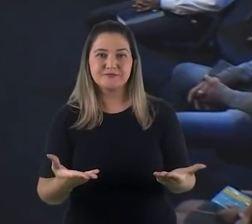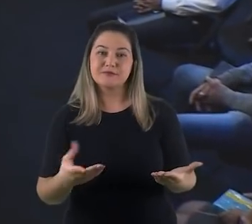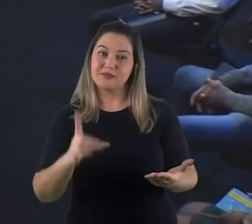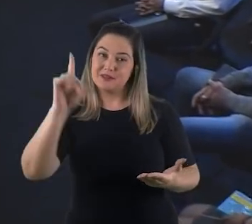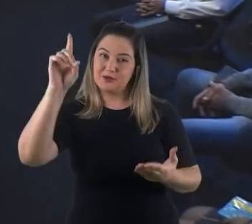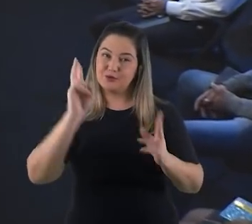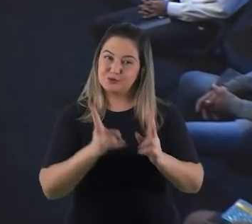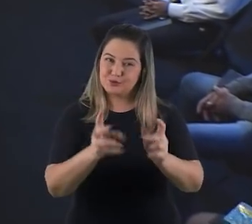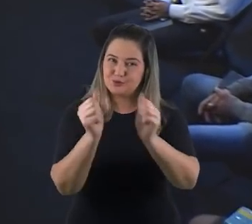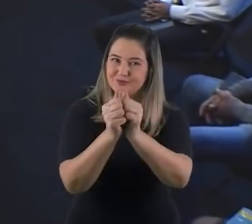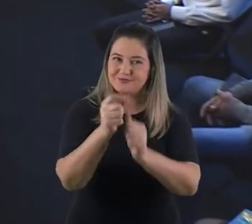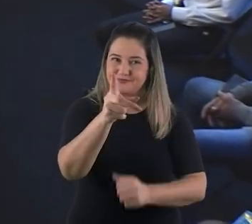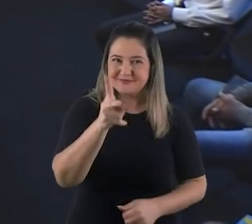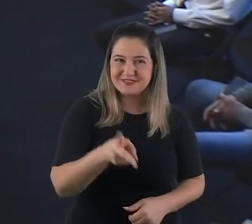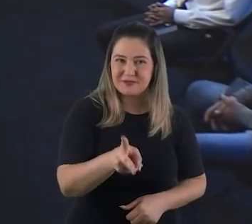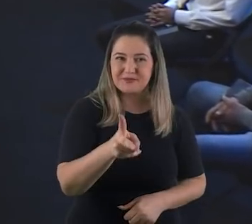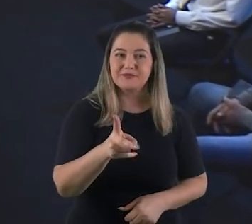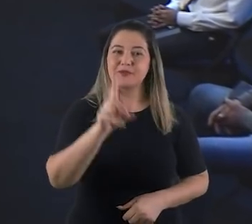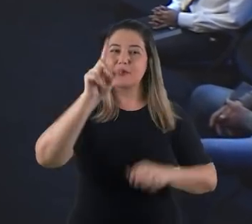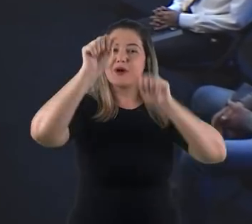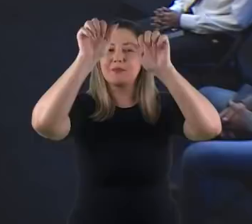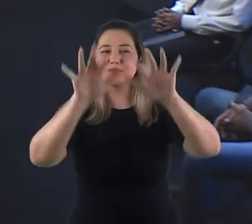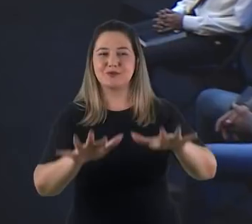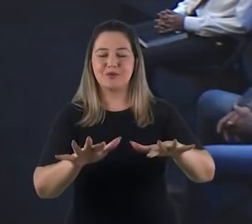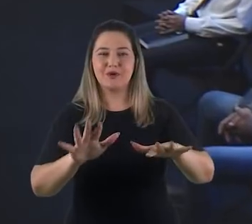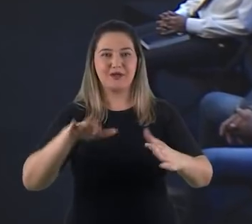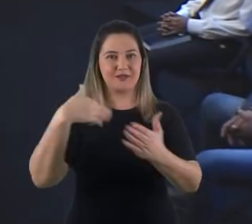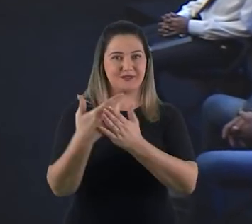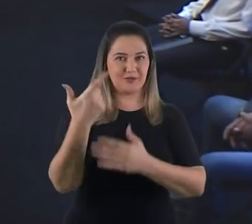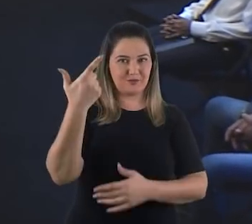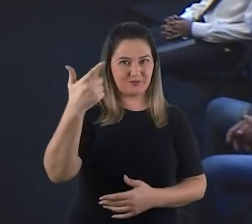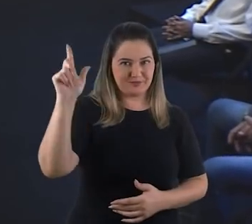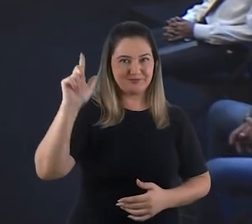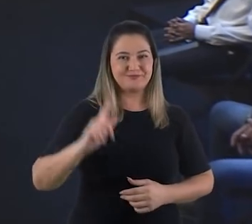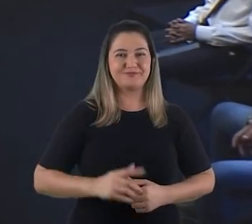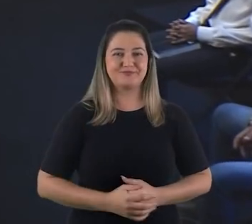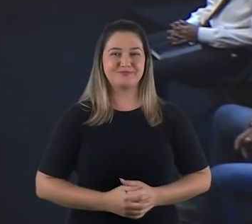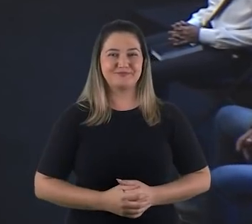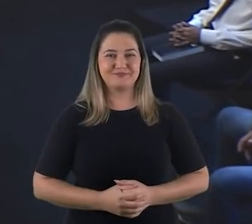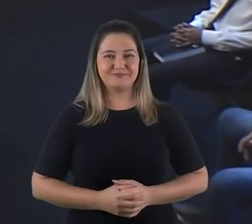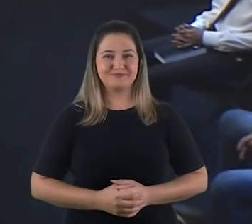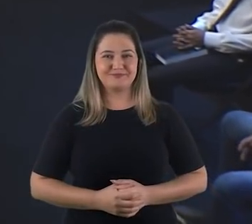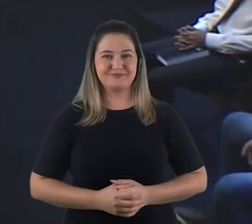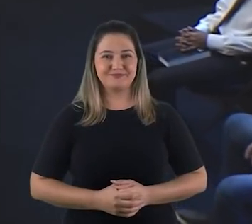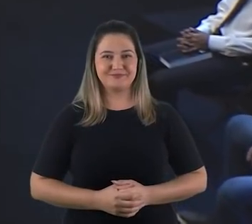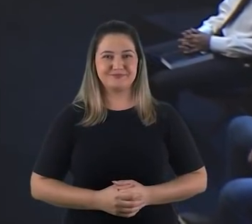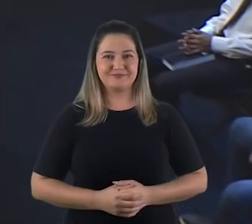Espero que Deus continue sempre ao seu lado, que Deus lhe abençoe. Até o nosso próximo encontro.